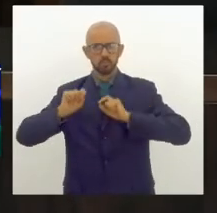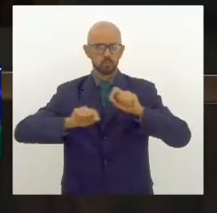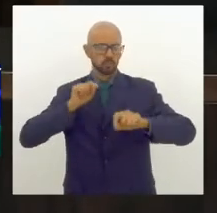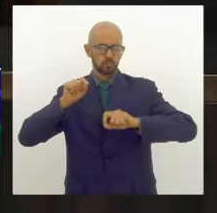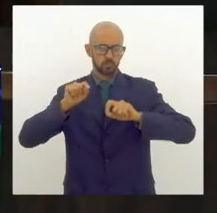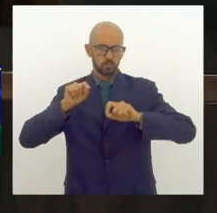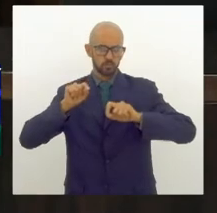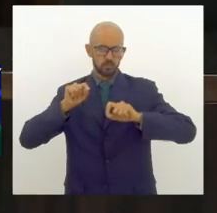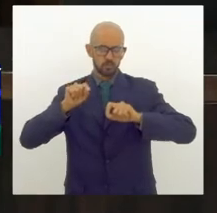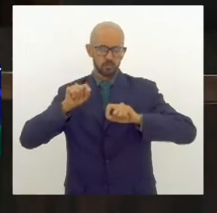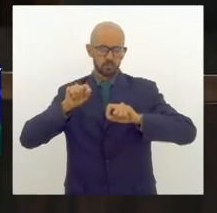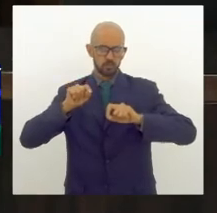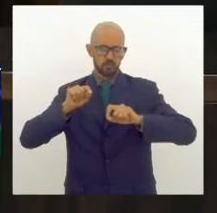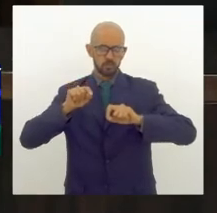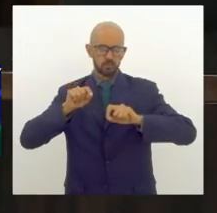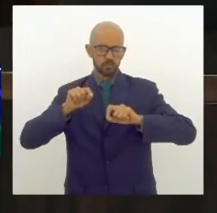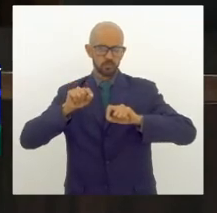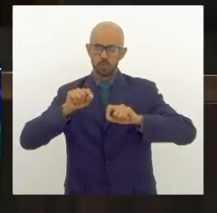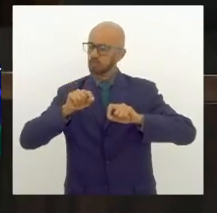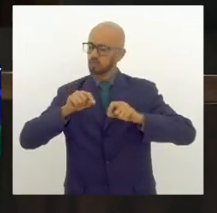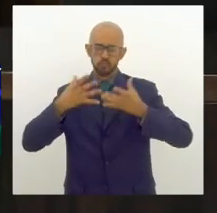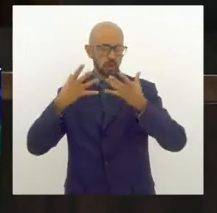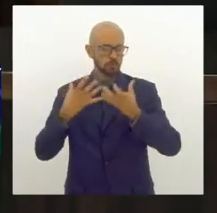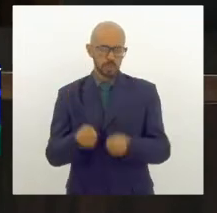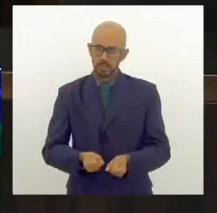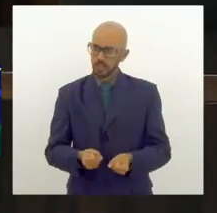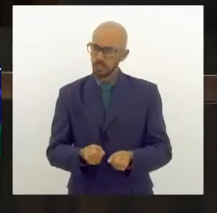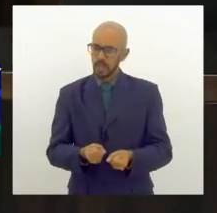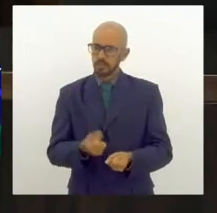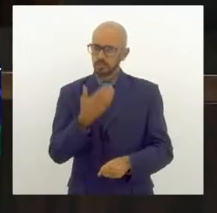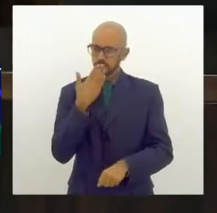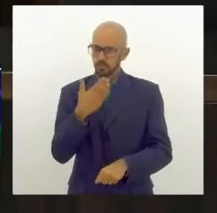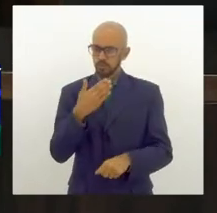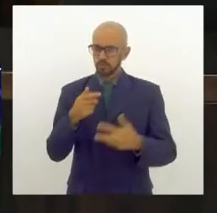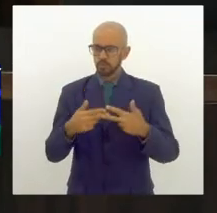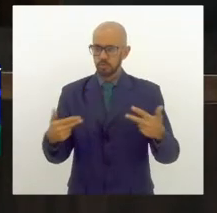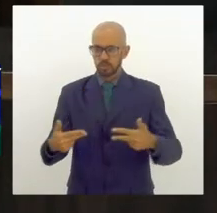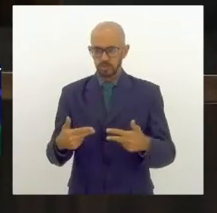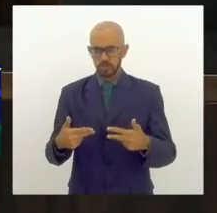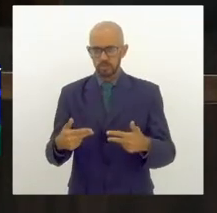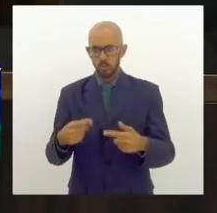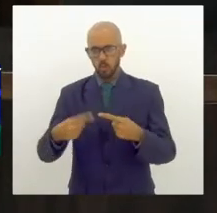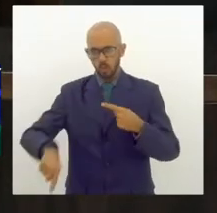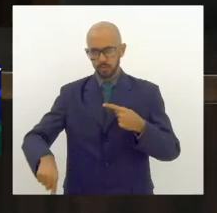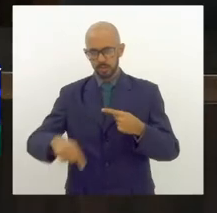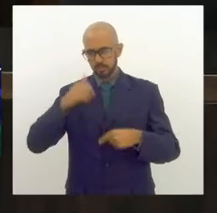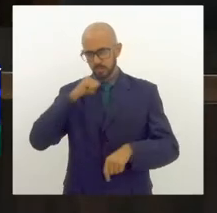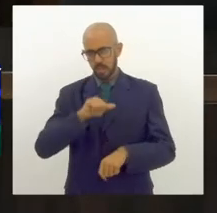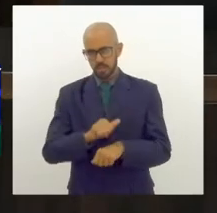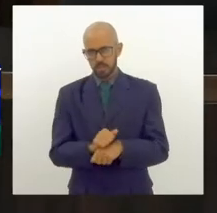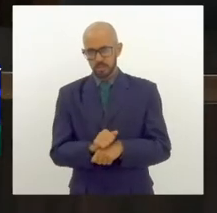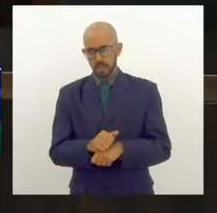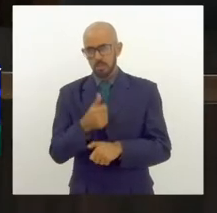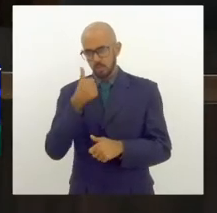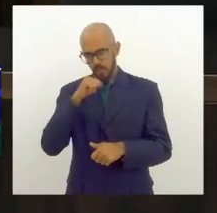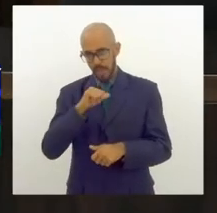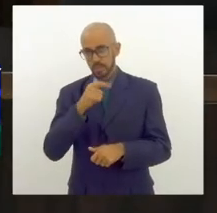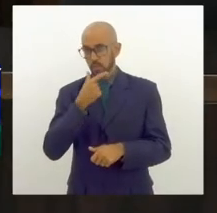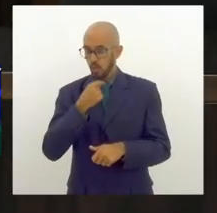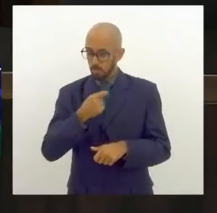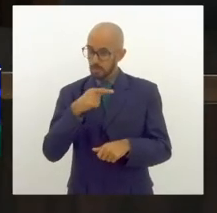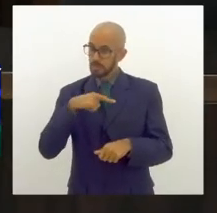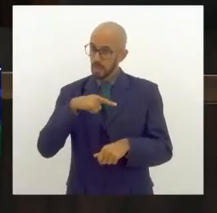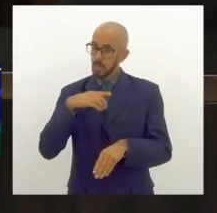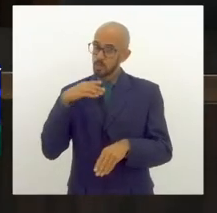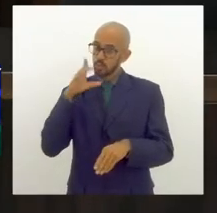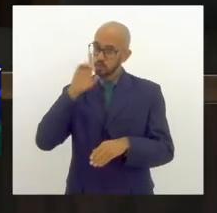não... A gente não vai mais admitir esse tipo de coisa contra as mulheres. As mulheres, assim como os homens, têm o direito de adentrar as